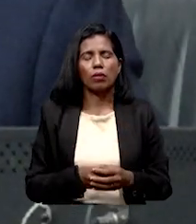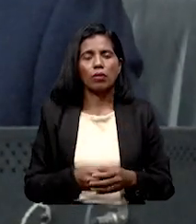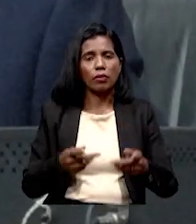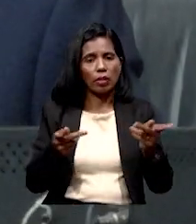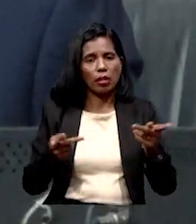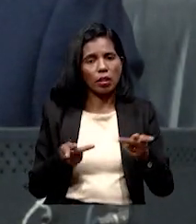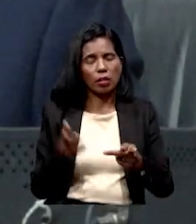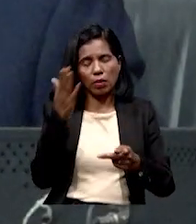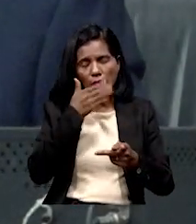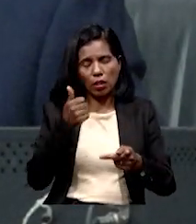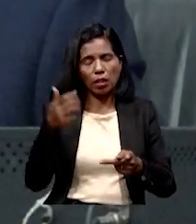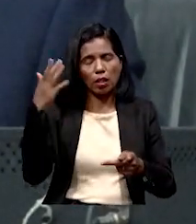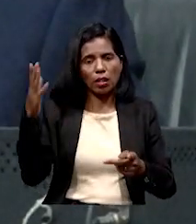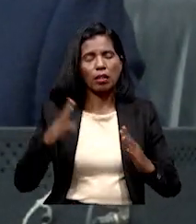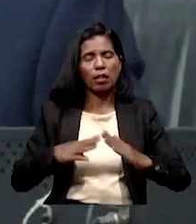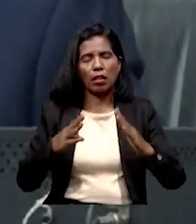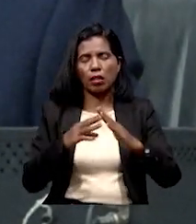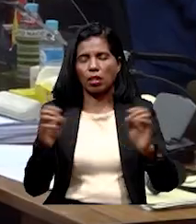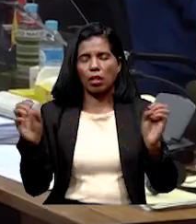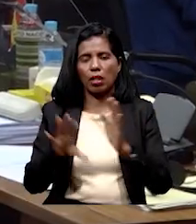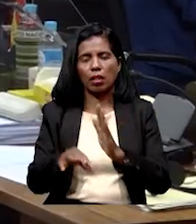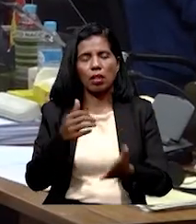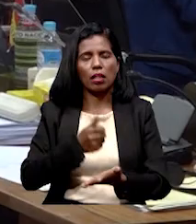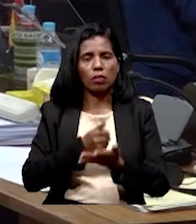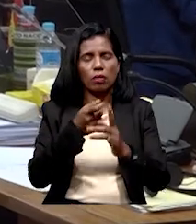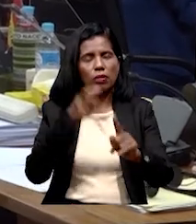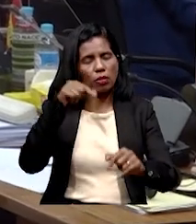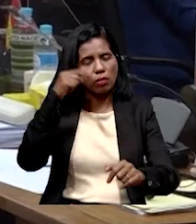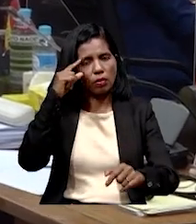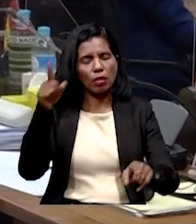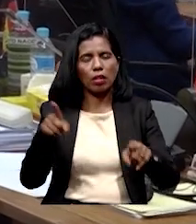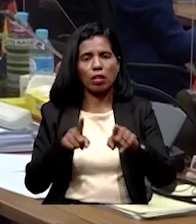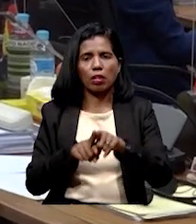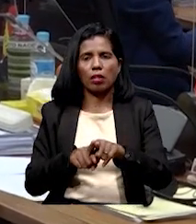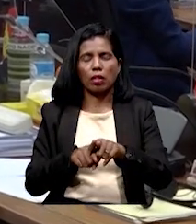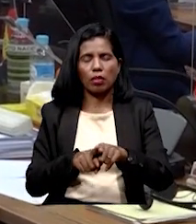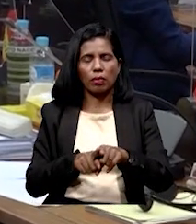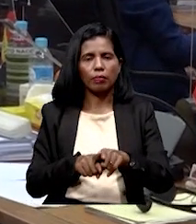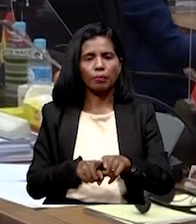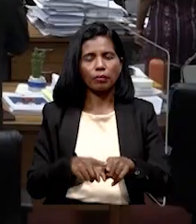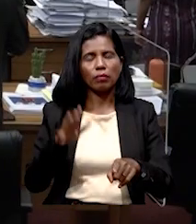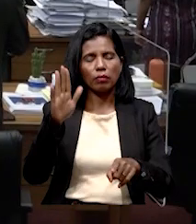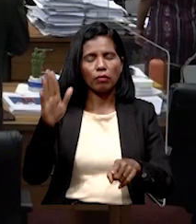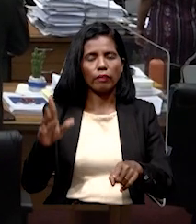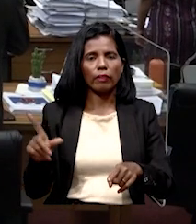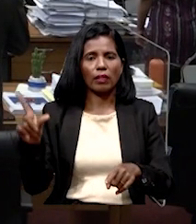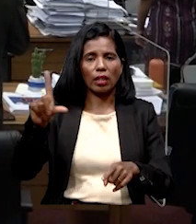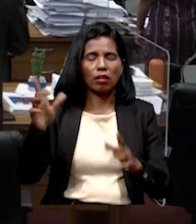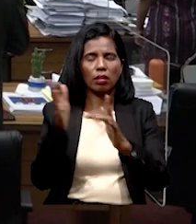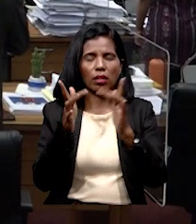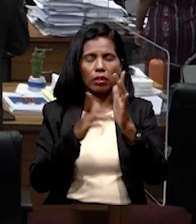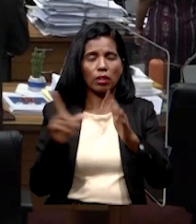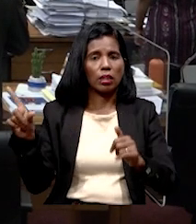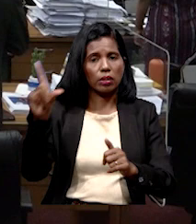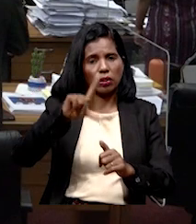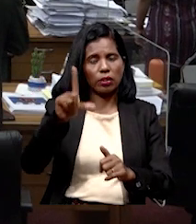dele tambaladun retan atenção o seu governo liu hanesa em jardim 5 de maio Cristo Rei Lesidere